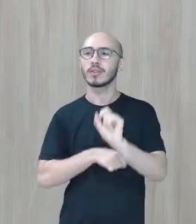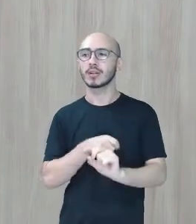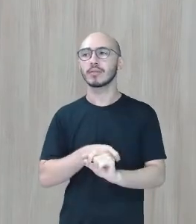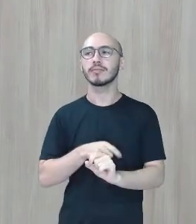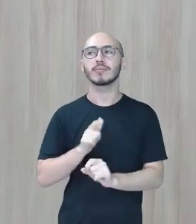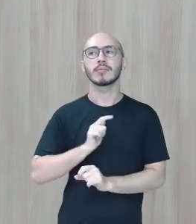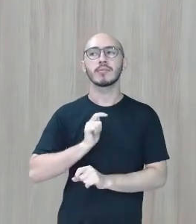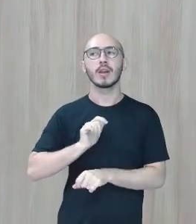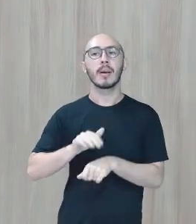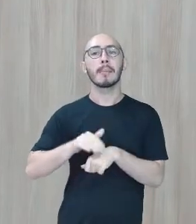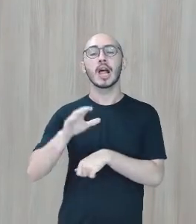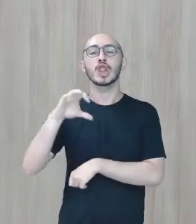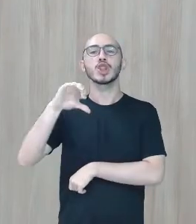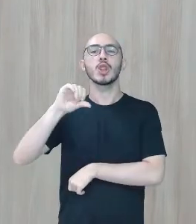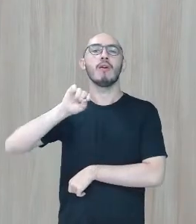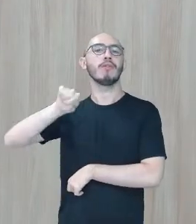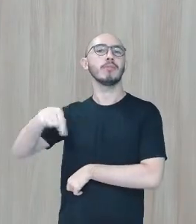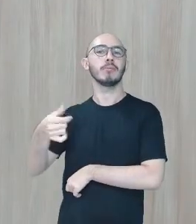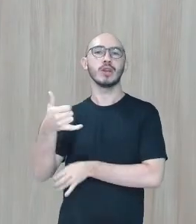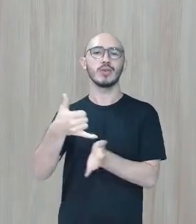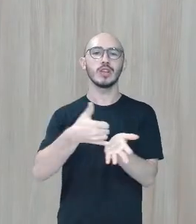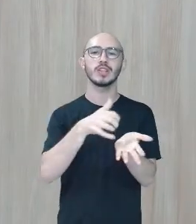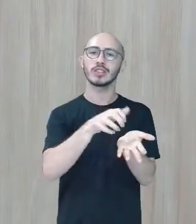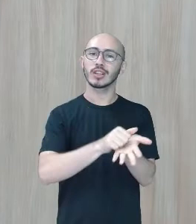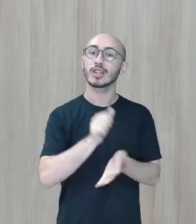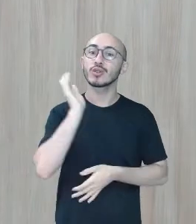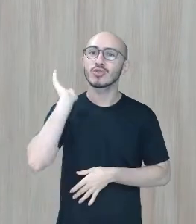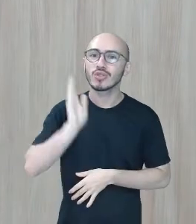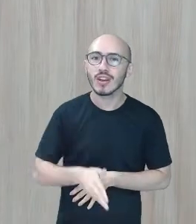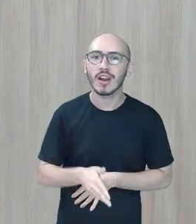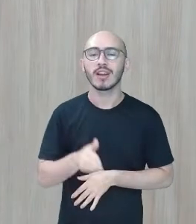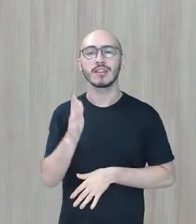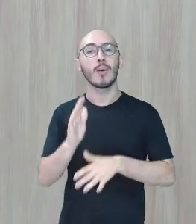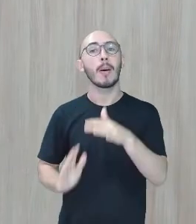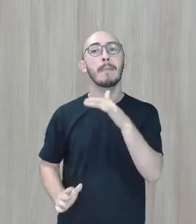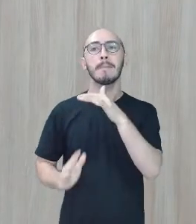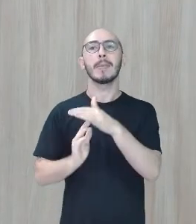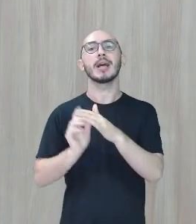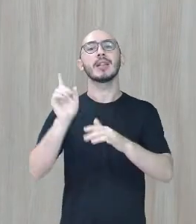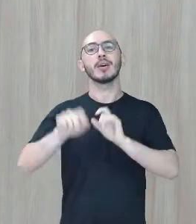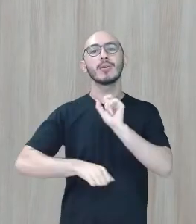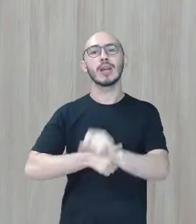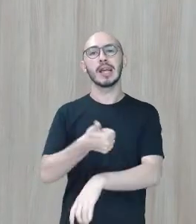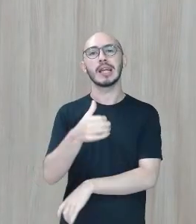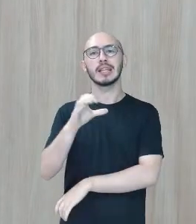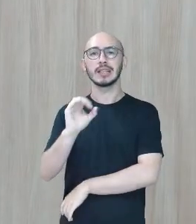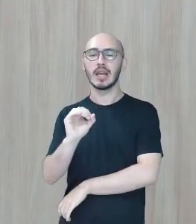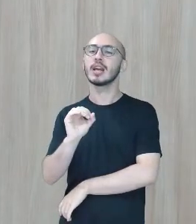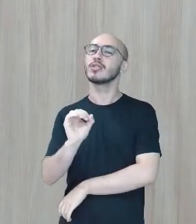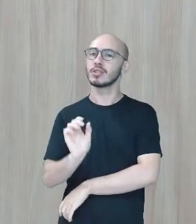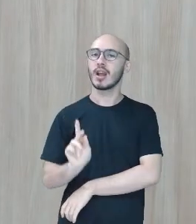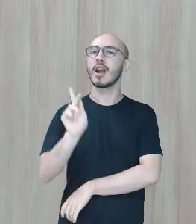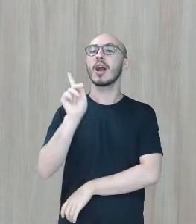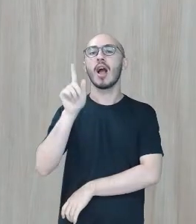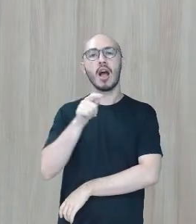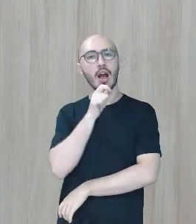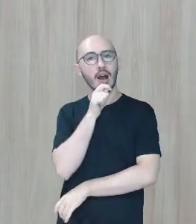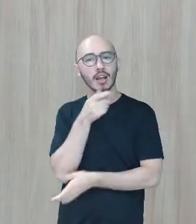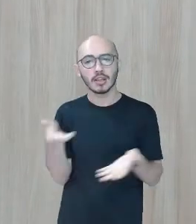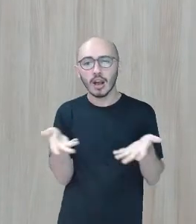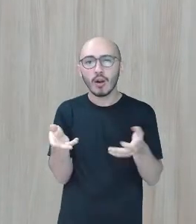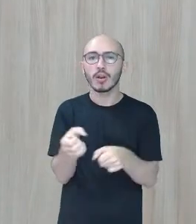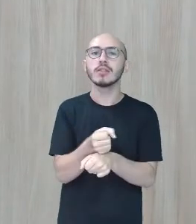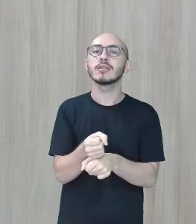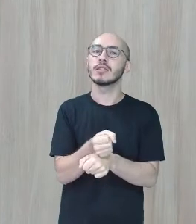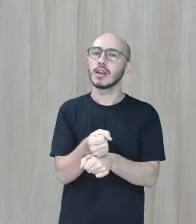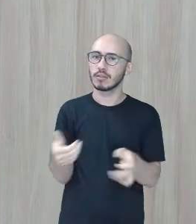mas já passamos dos 9.000 inscritos, certo? A meta é chegar aos 10K ainda esse ano, tá? Então ajudem a gente